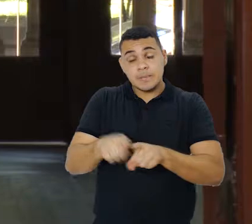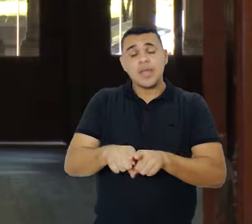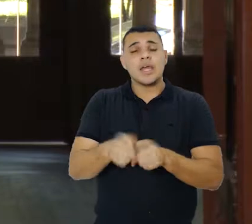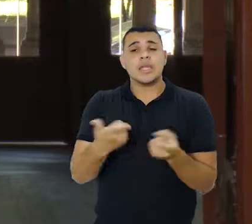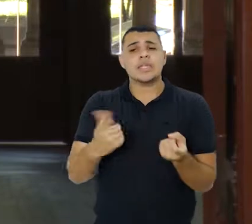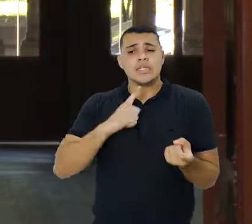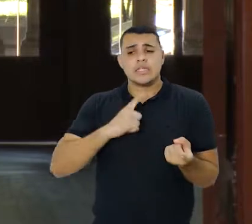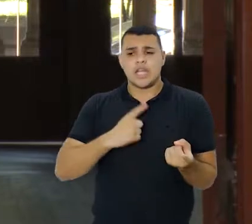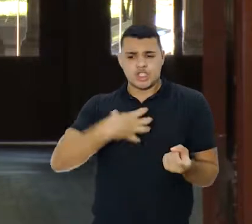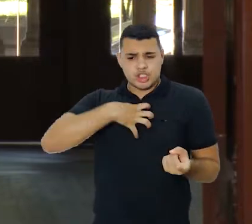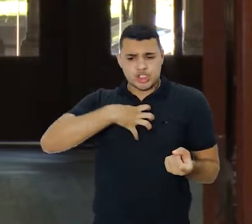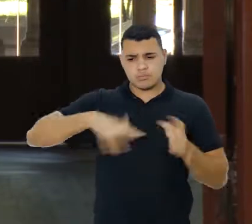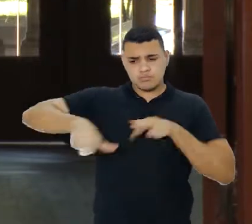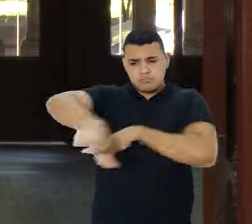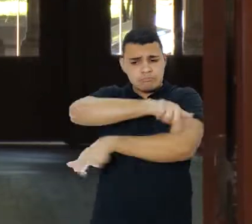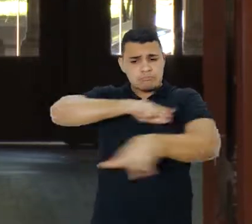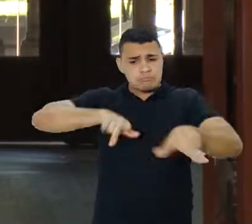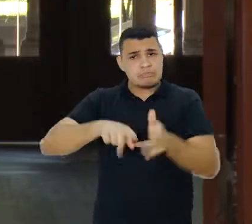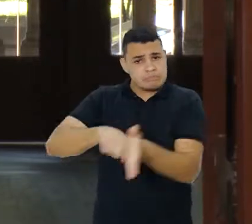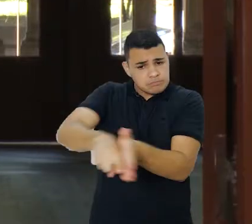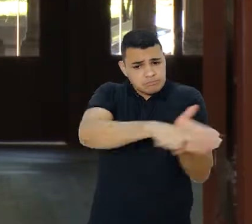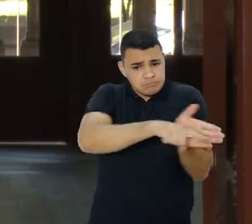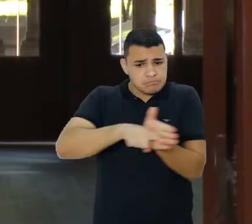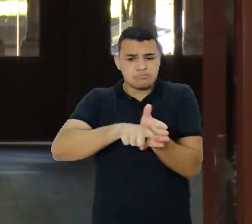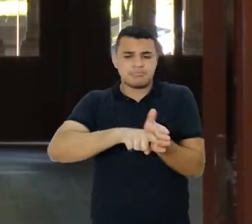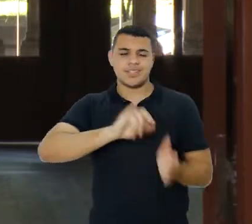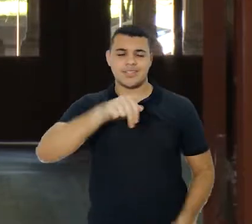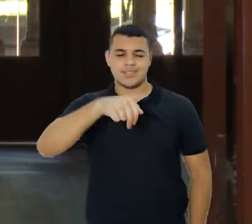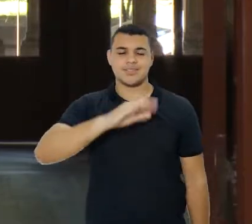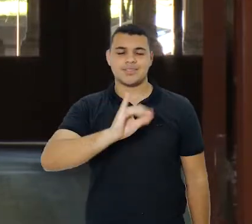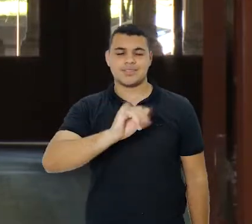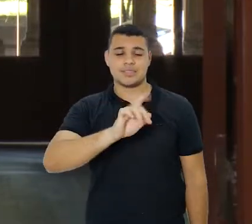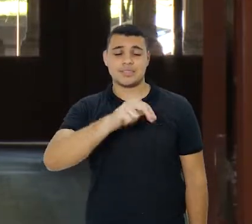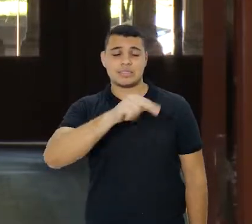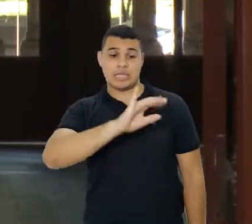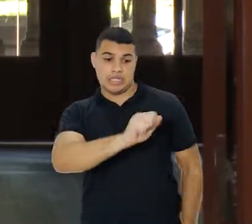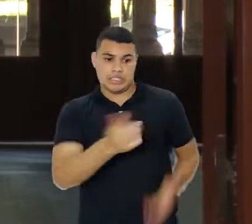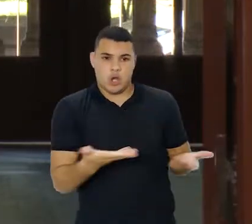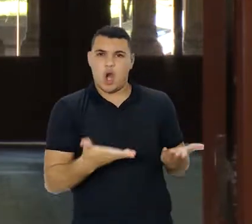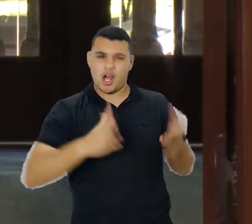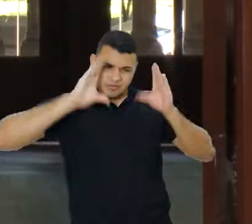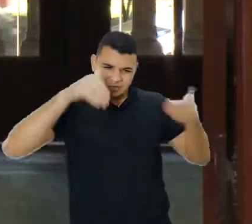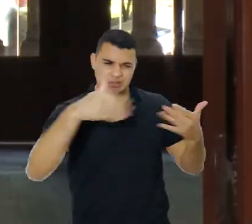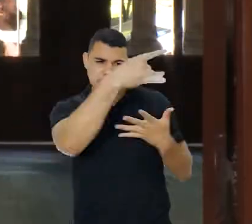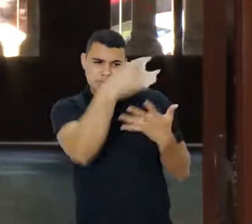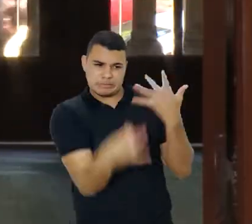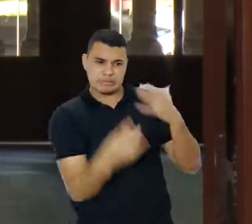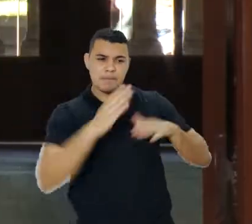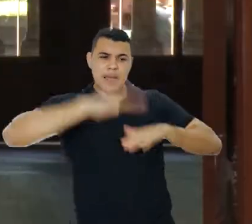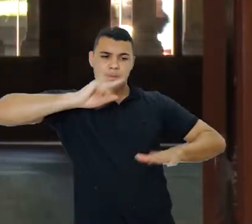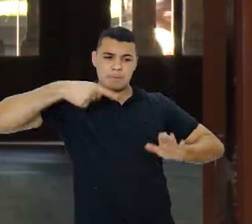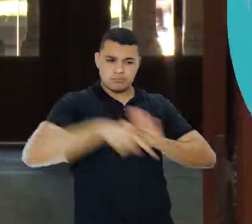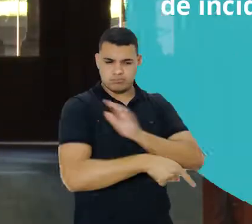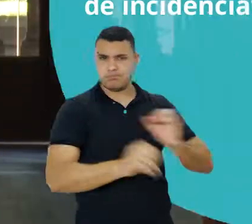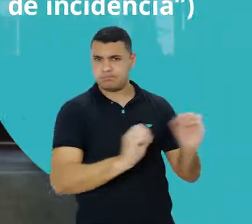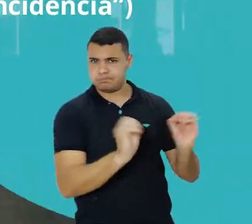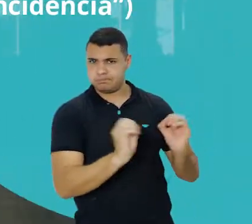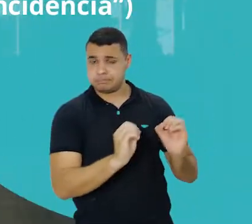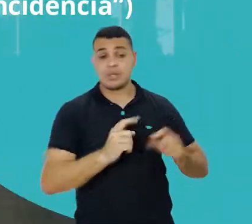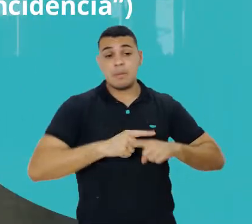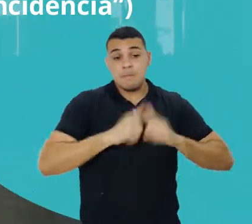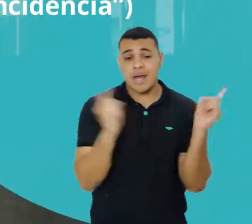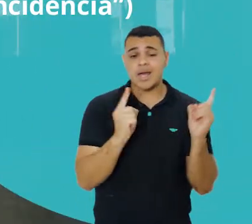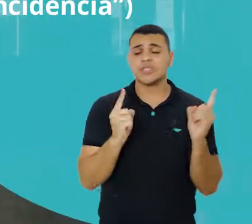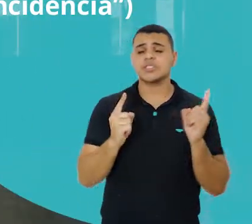Há diferentes formas de se medir a incidência, nós não entraremos nesse detalhamento aqui nesse momento,